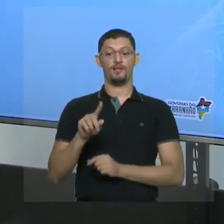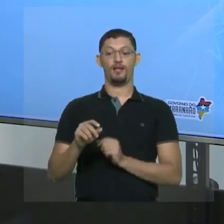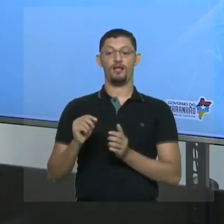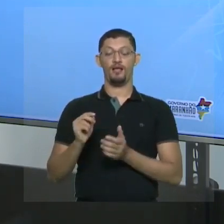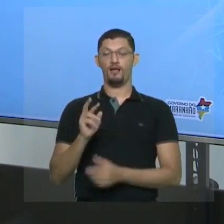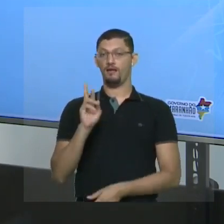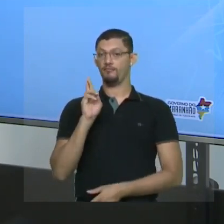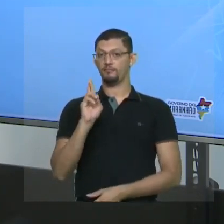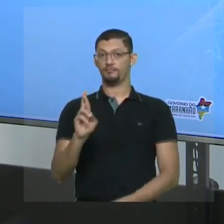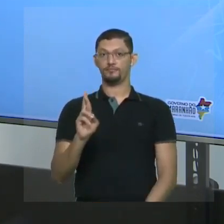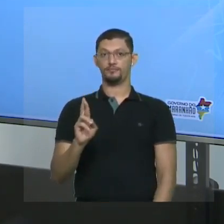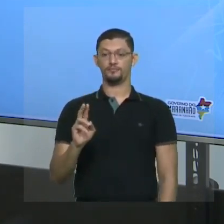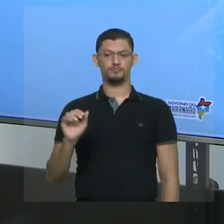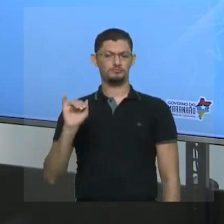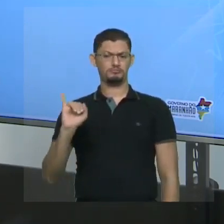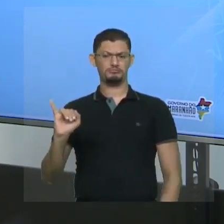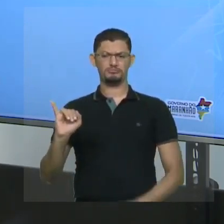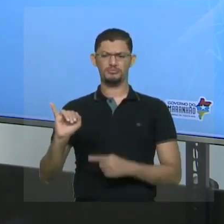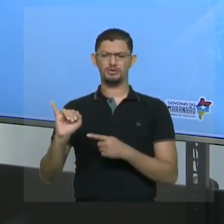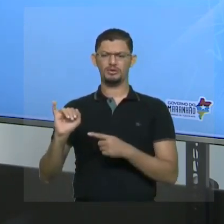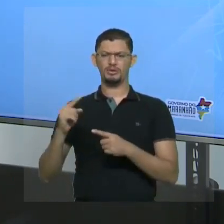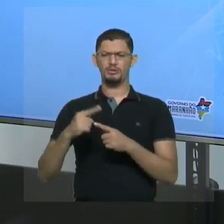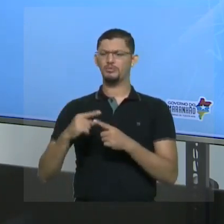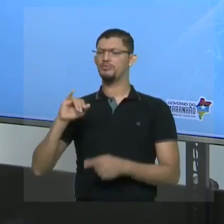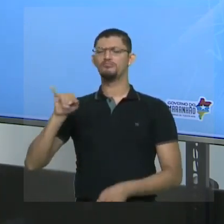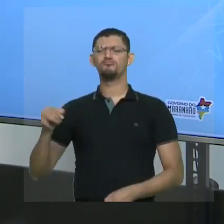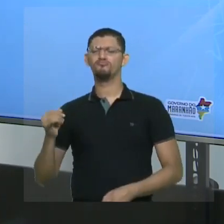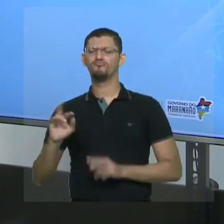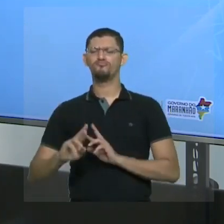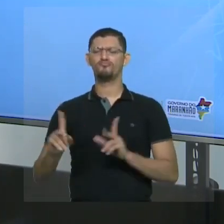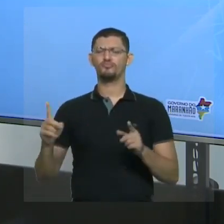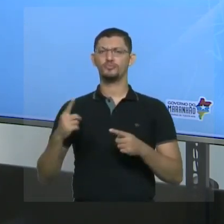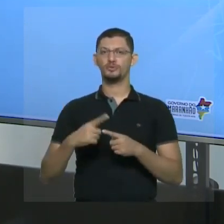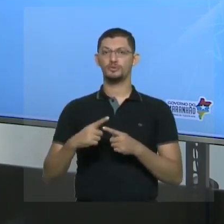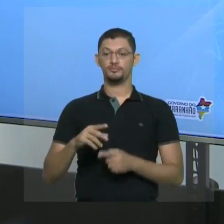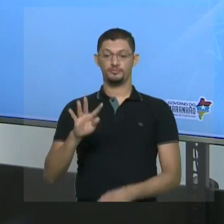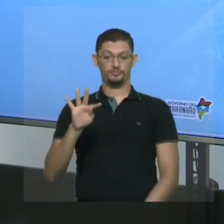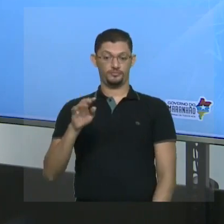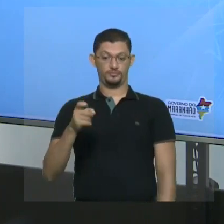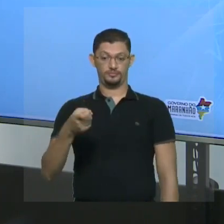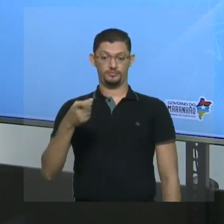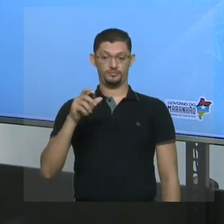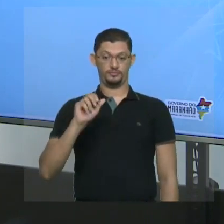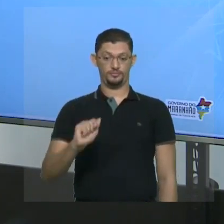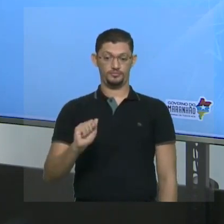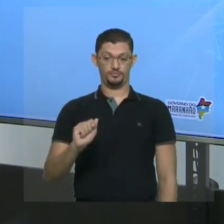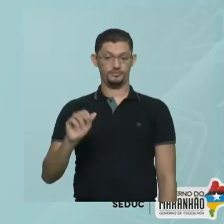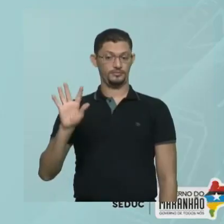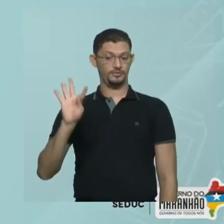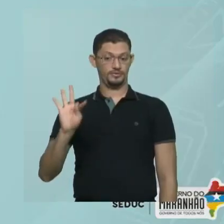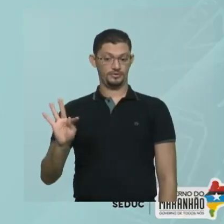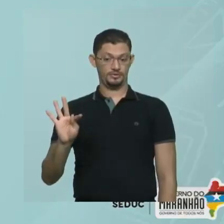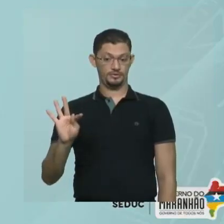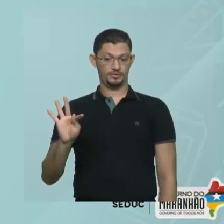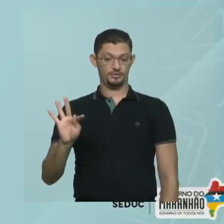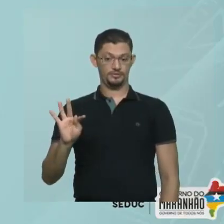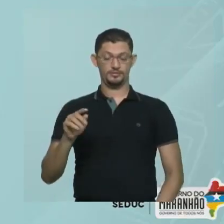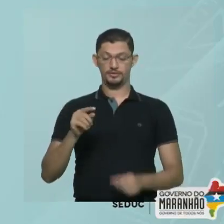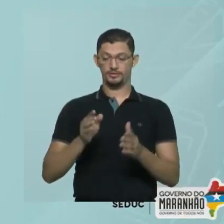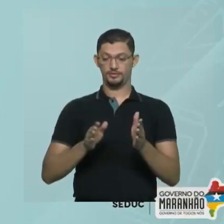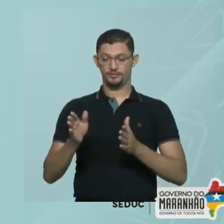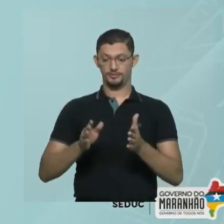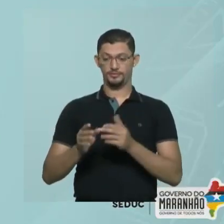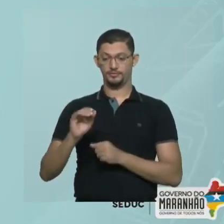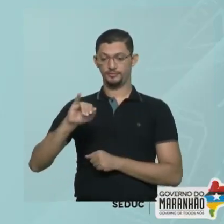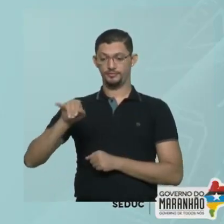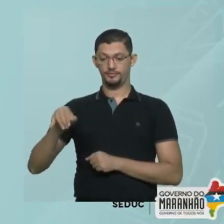o I minúsculo. Thiago, por que não o J? Porque eu tenho a taxa, que começa com T, mas o T já é do tempo, e